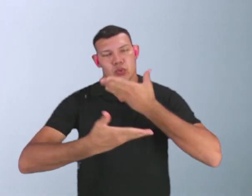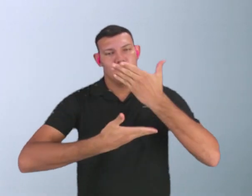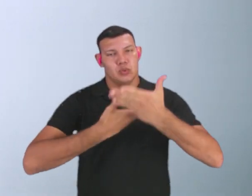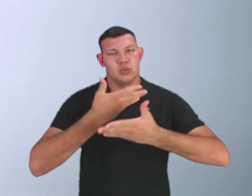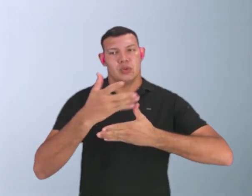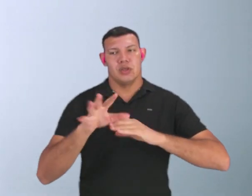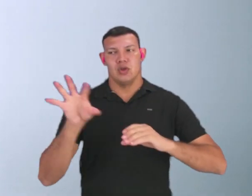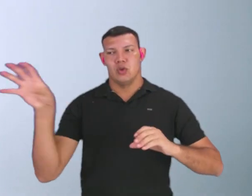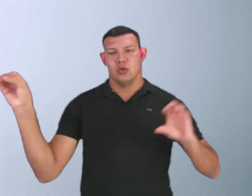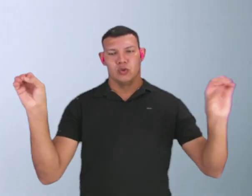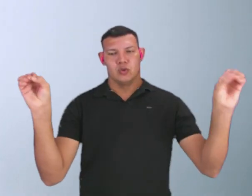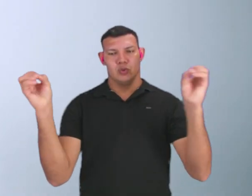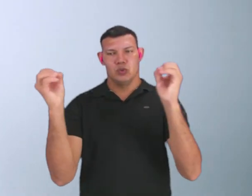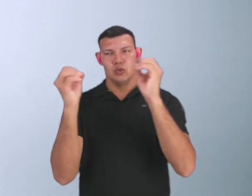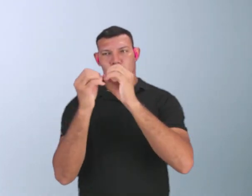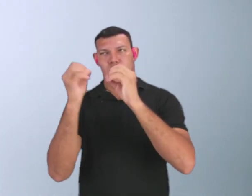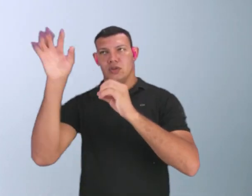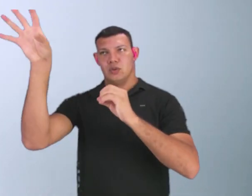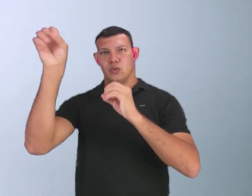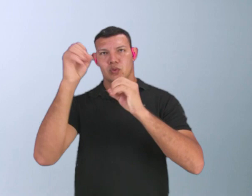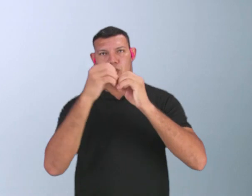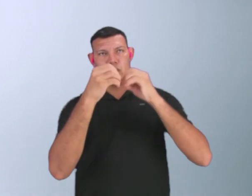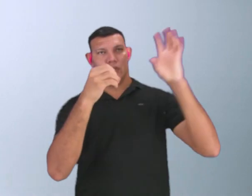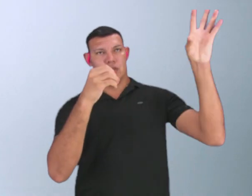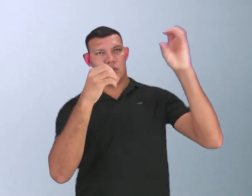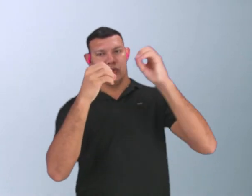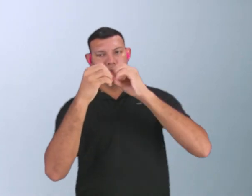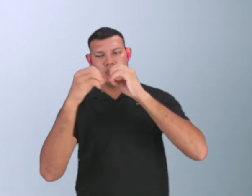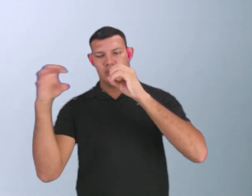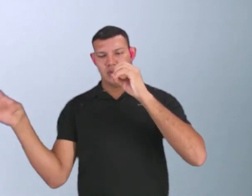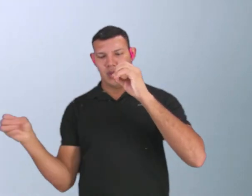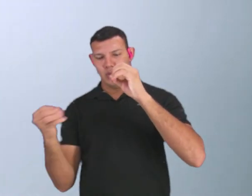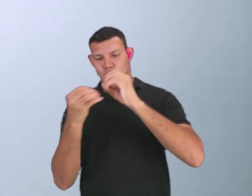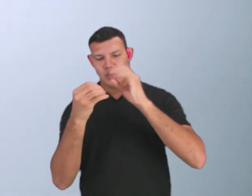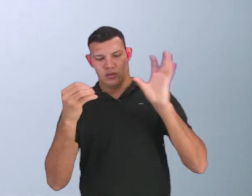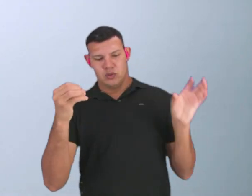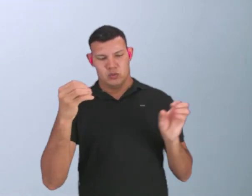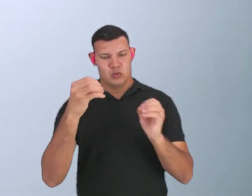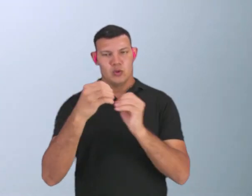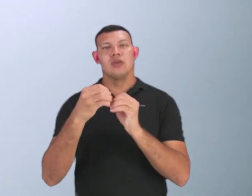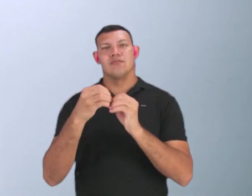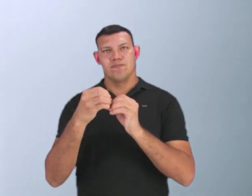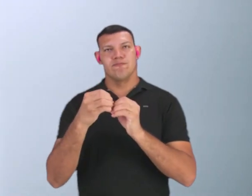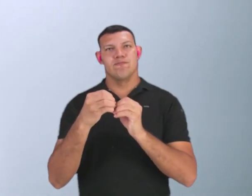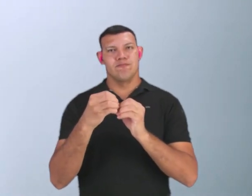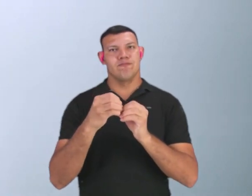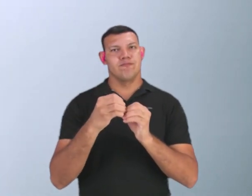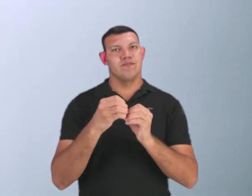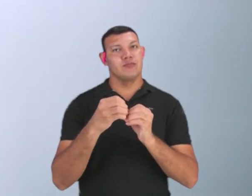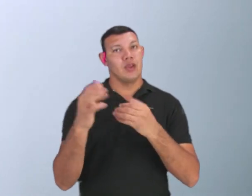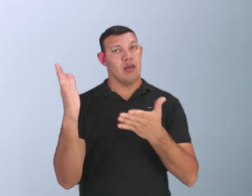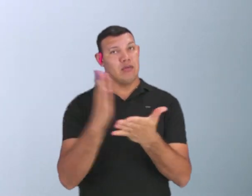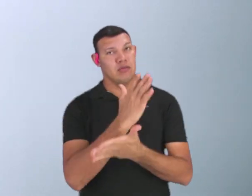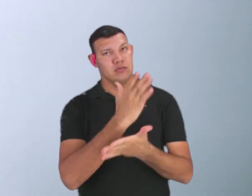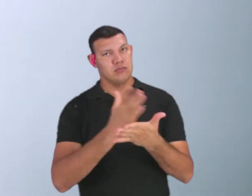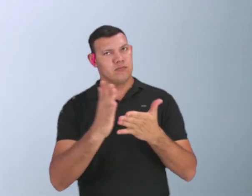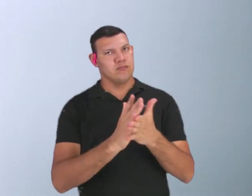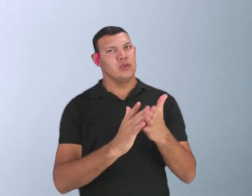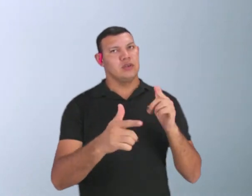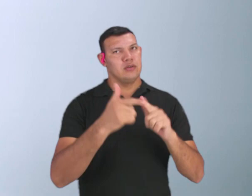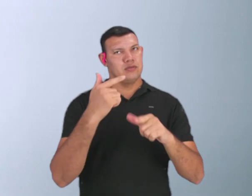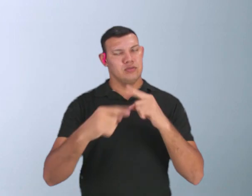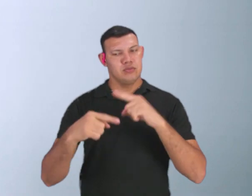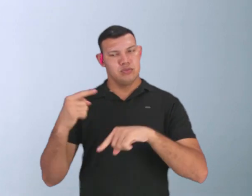determinada força. Essa força pode ser chamada também de força forte. O que acontece é que alguns materiais têm uma força que faz com que